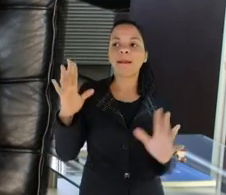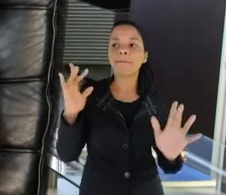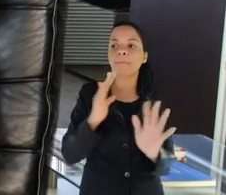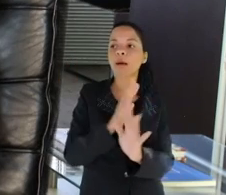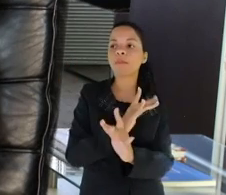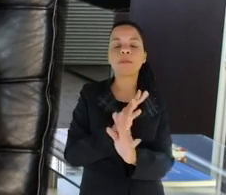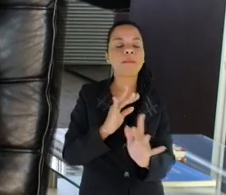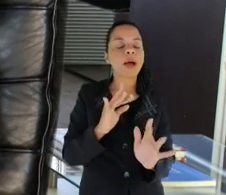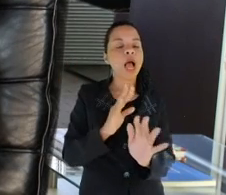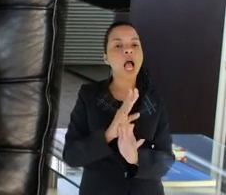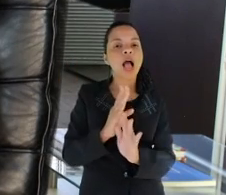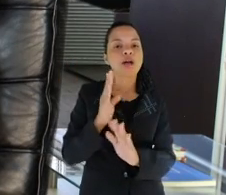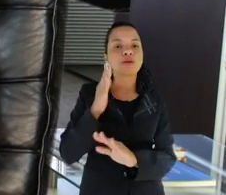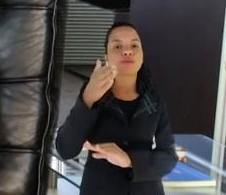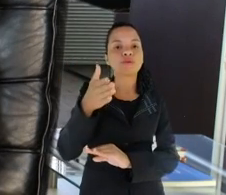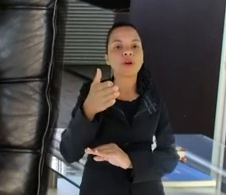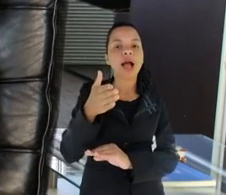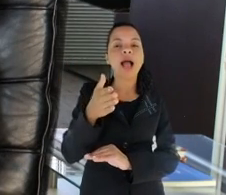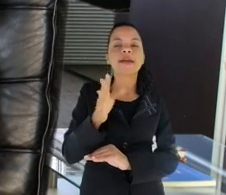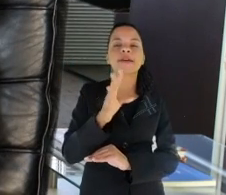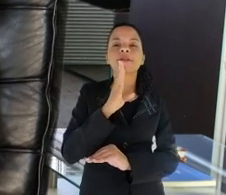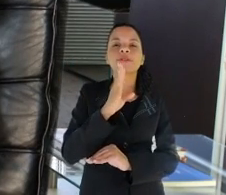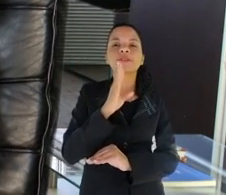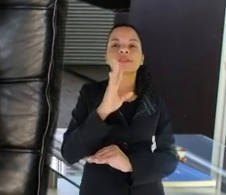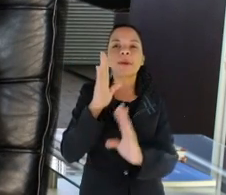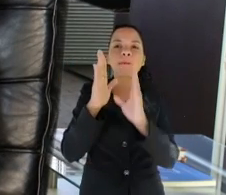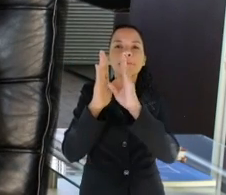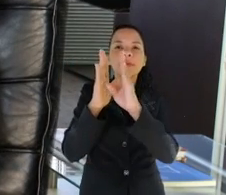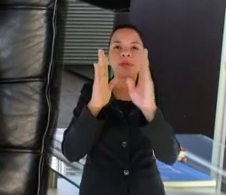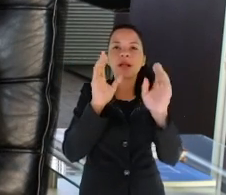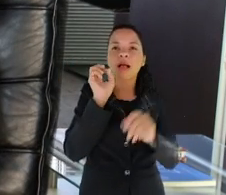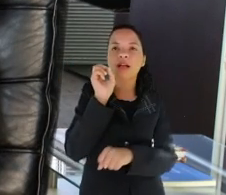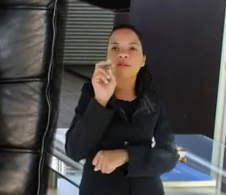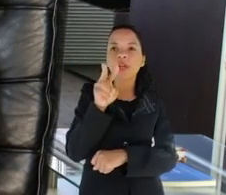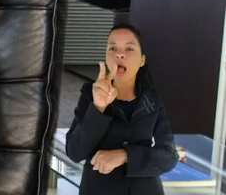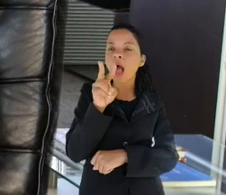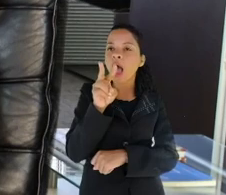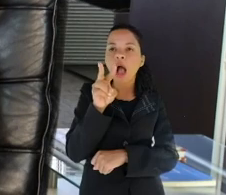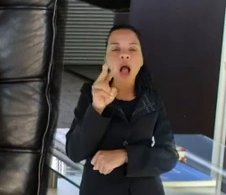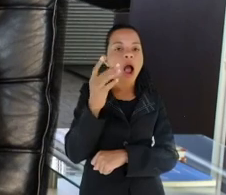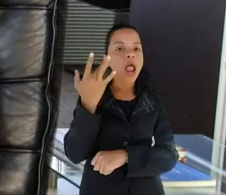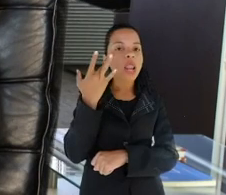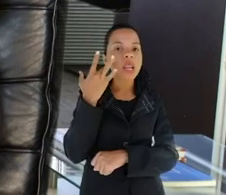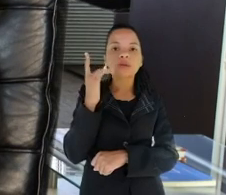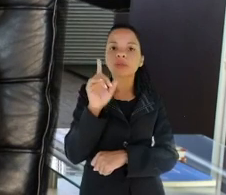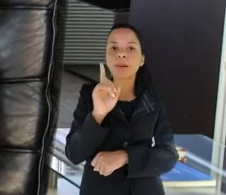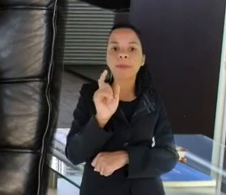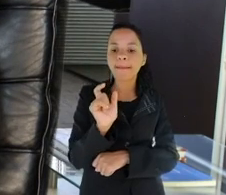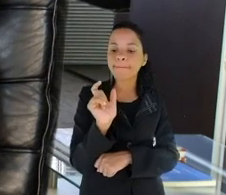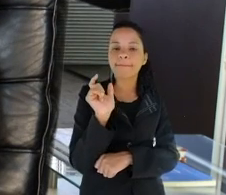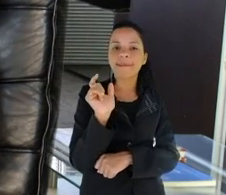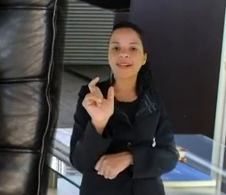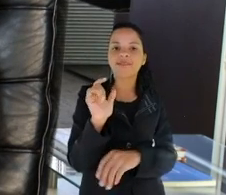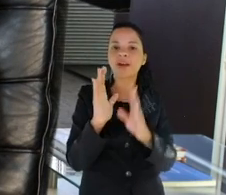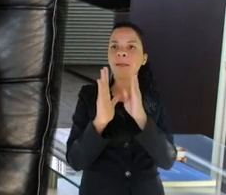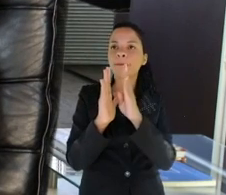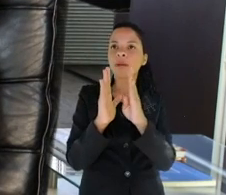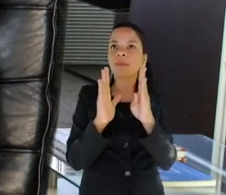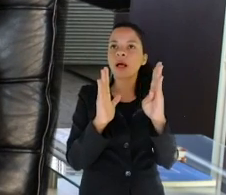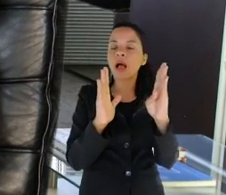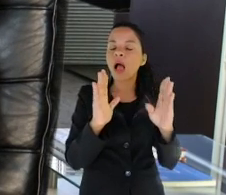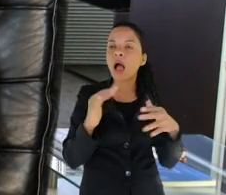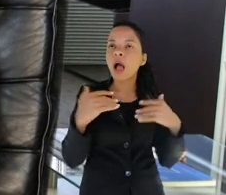primeira vez uma biblioteca. Nunca tinha ouvido falar nessa palavra. E apaixonei